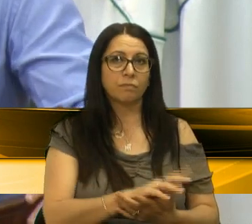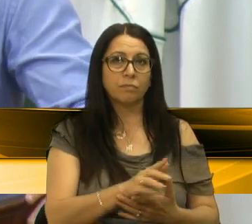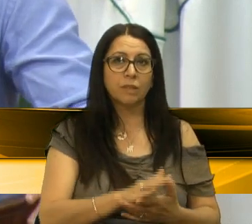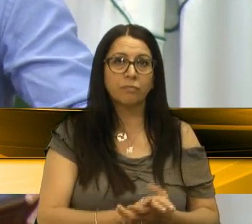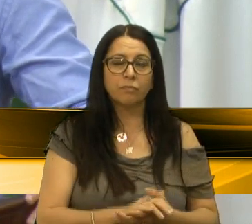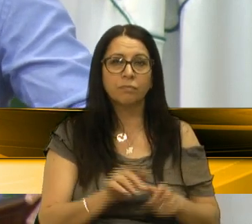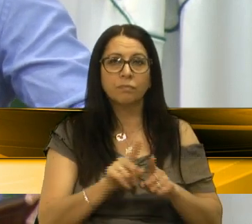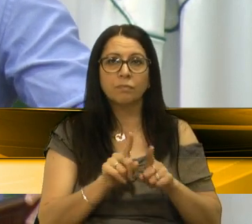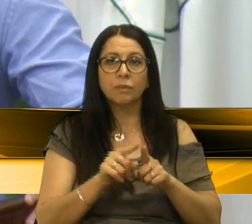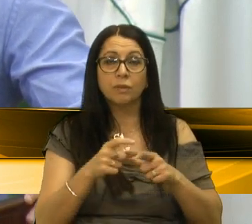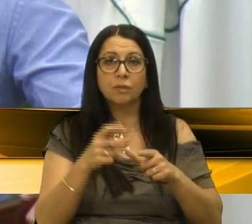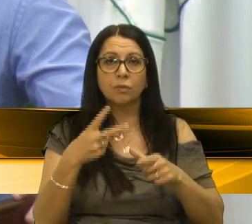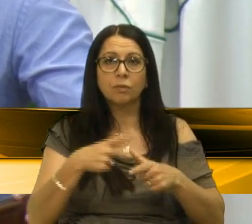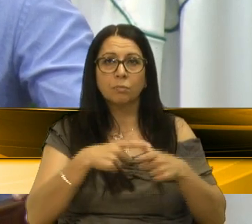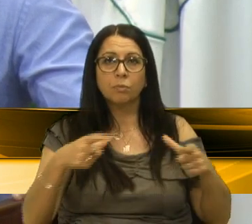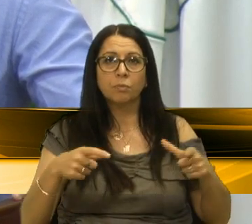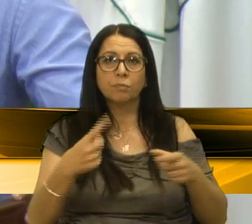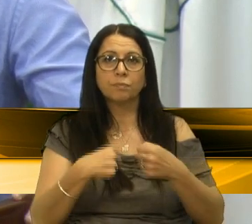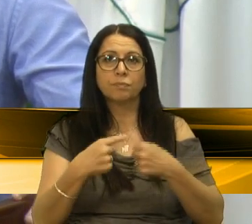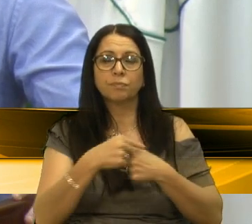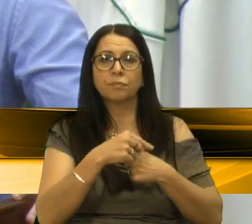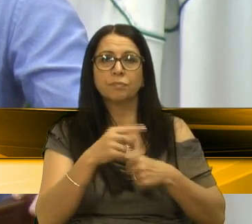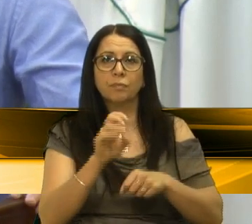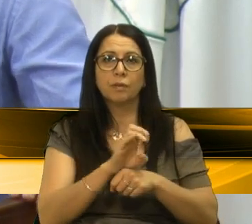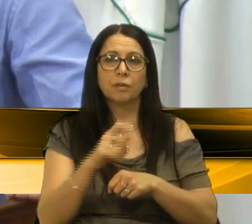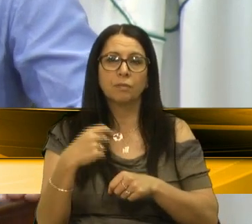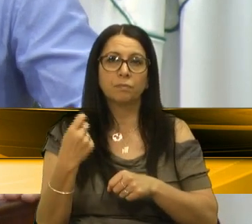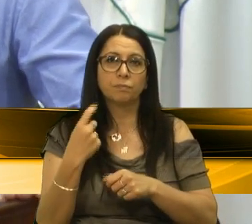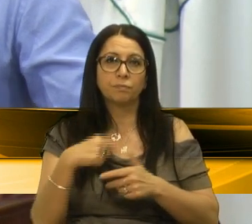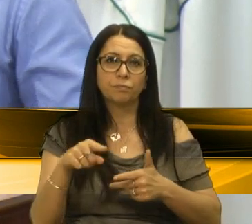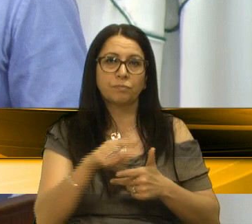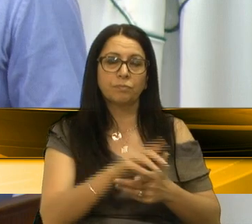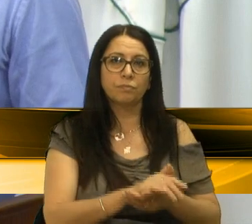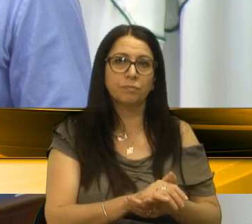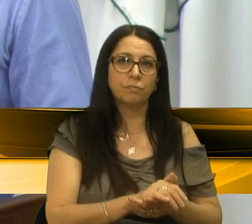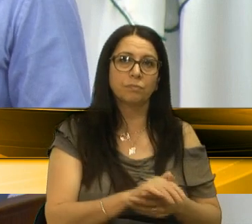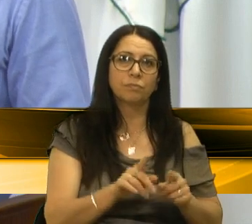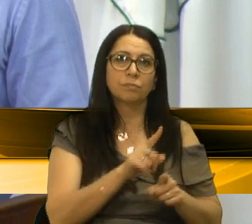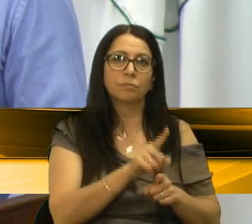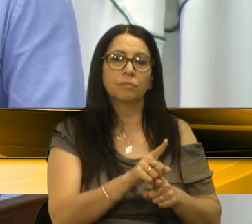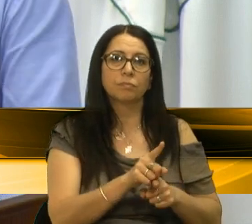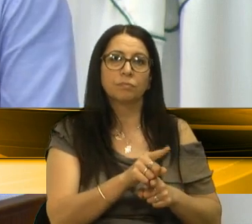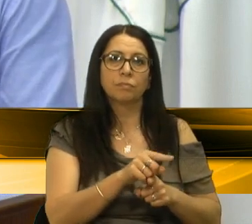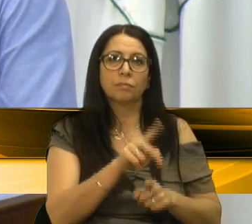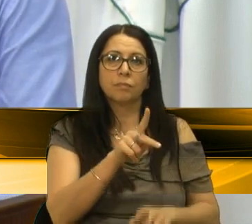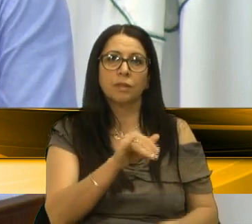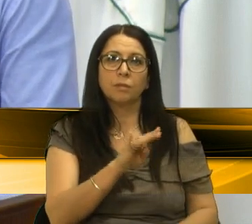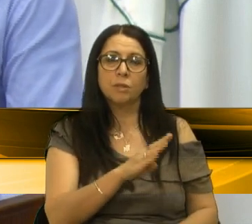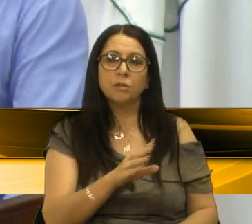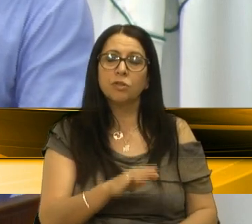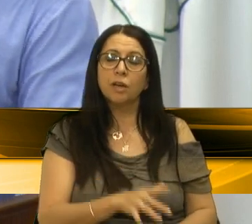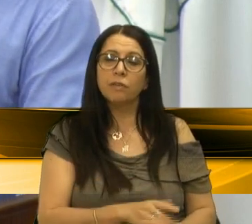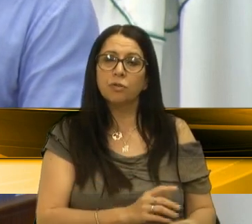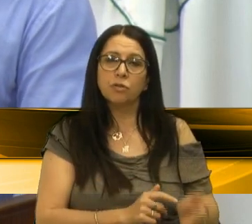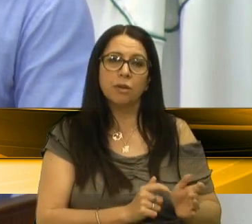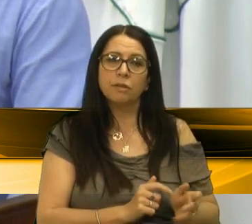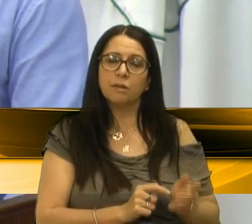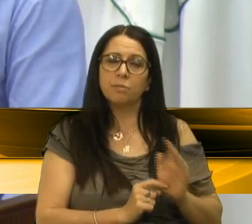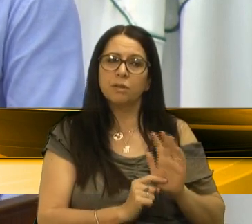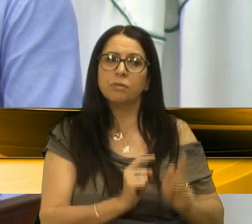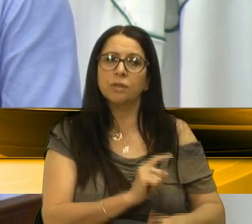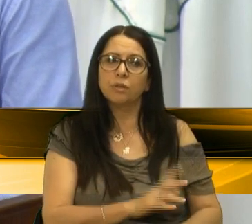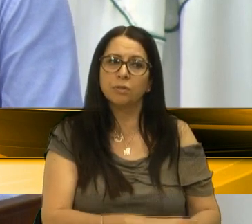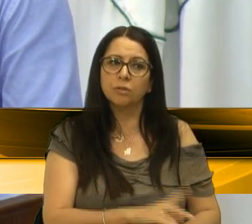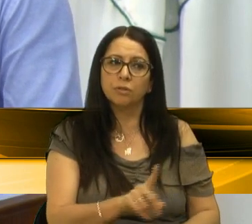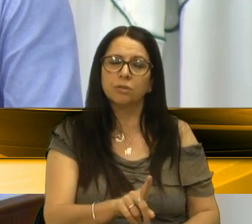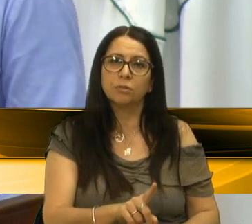segunda maior cidade do estado do Rio Grande do Sul, do segundo maior PIB do estado, perdendo apenas para a